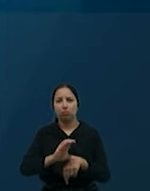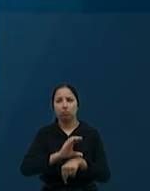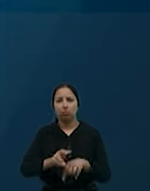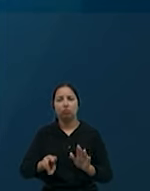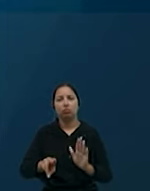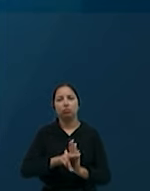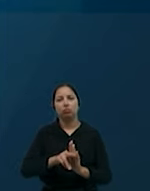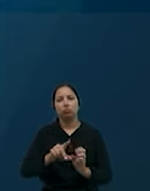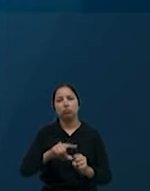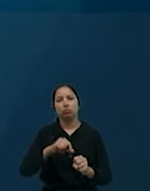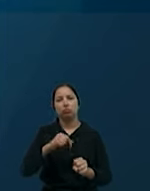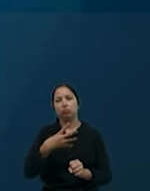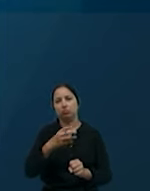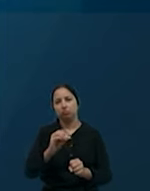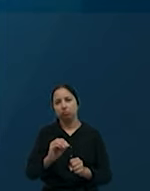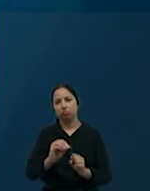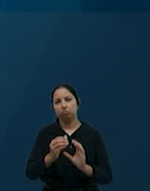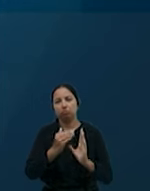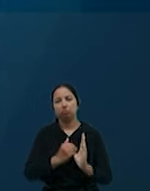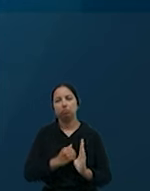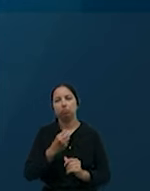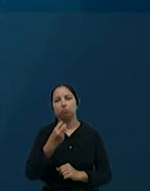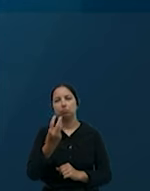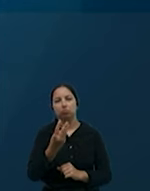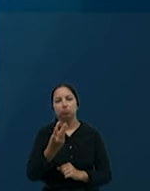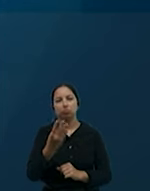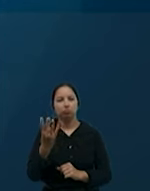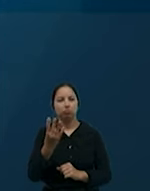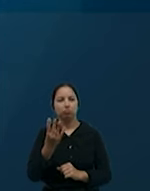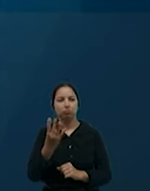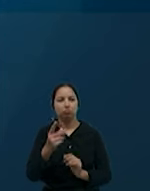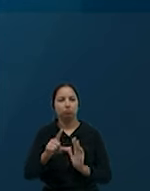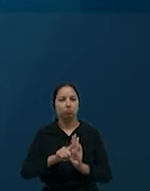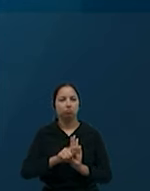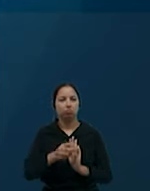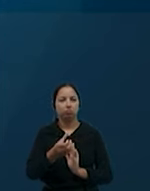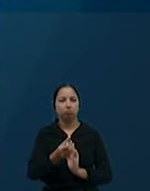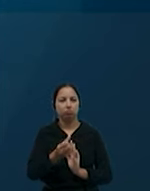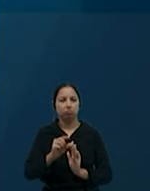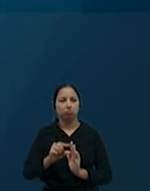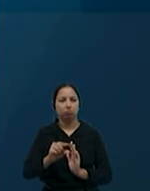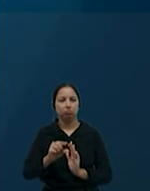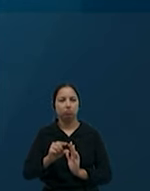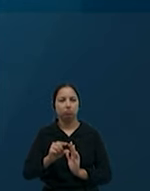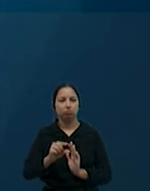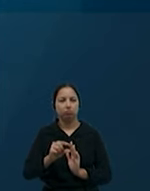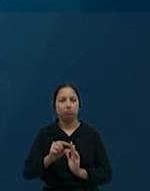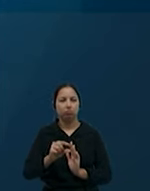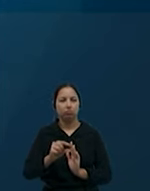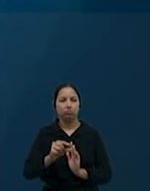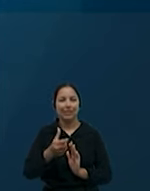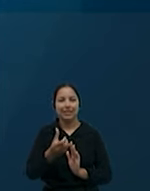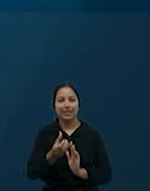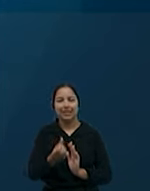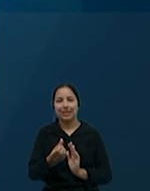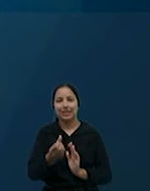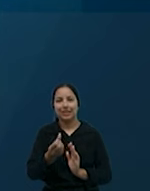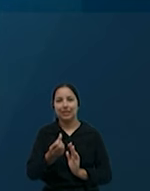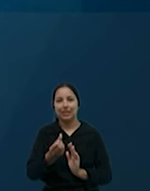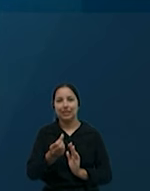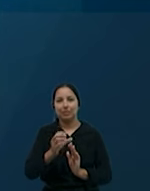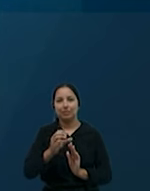parágrafos 3º e 4º ali, da Lei 6.830 de 1980. Estou falando de memória, mas acho que é por aí, porque isso é o meu dia a